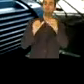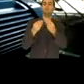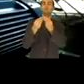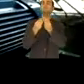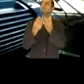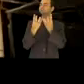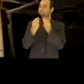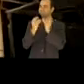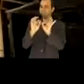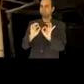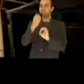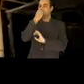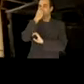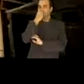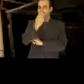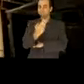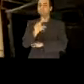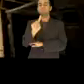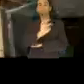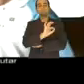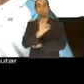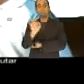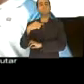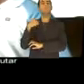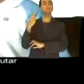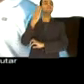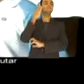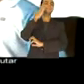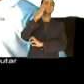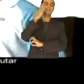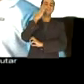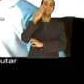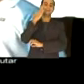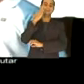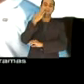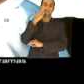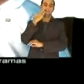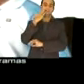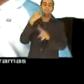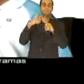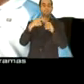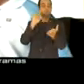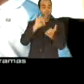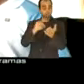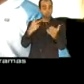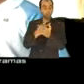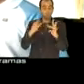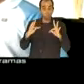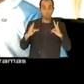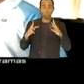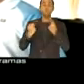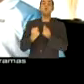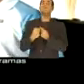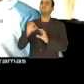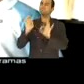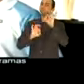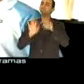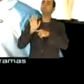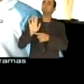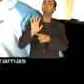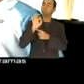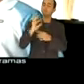muito? 100%. Que bom, seu João. 100%. Isso é uma coisa boa da gente escutar, porque, na verdade,